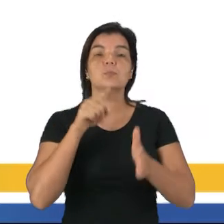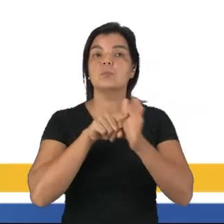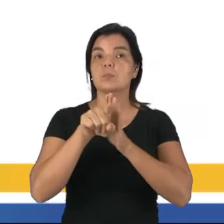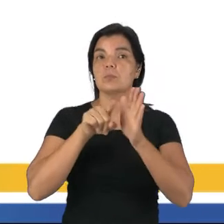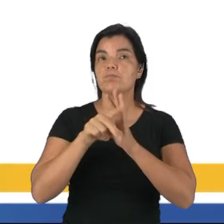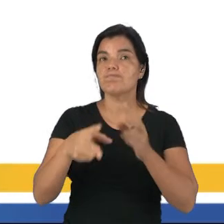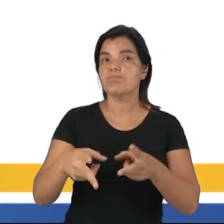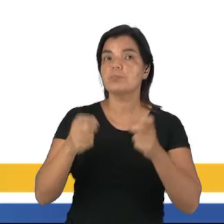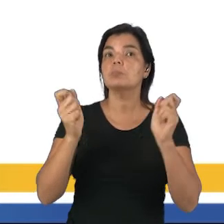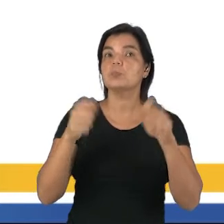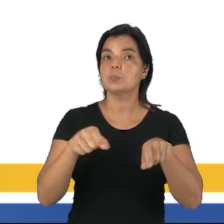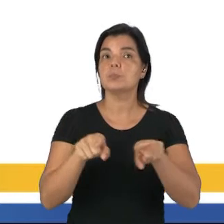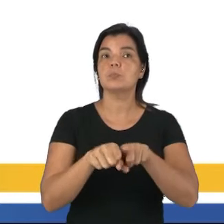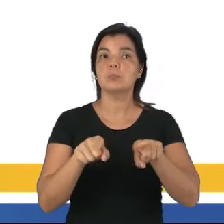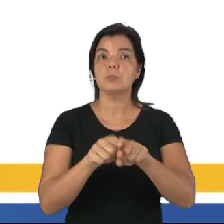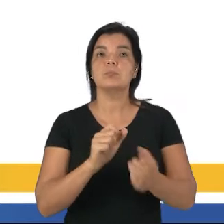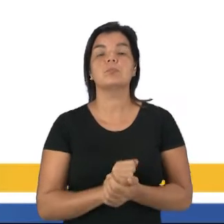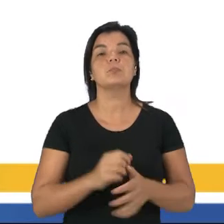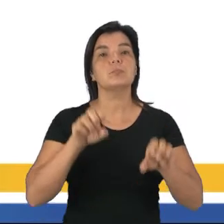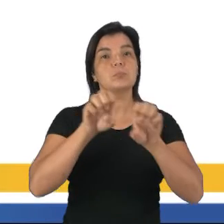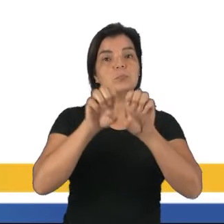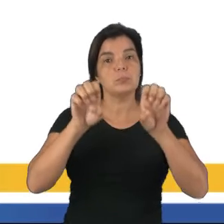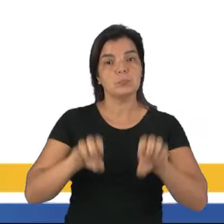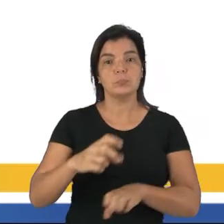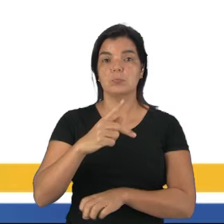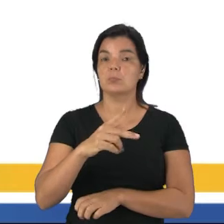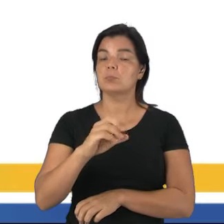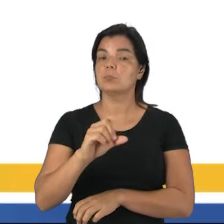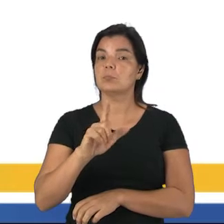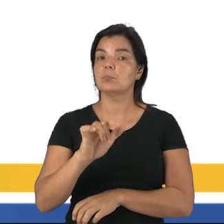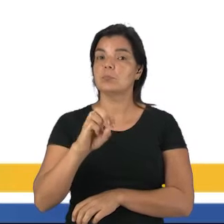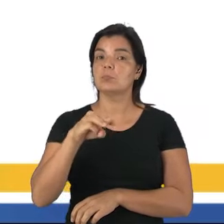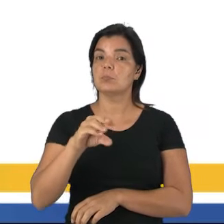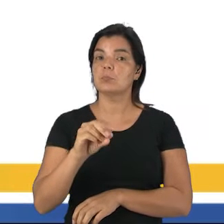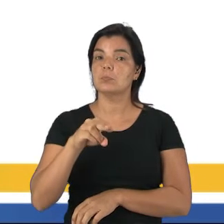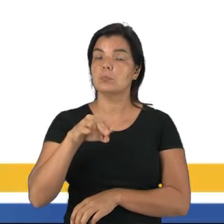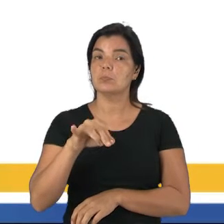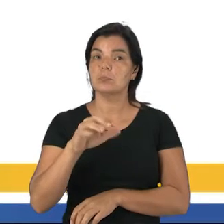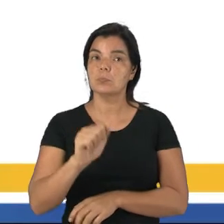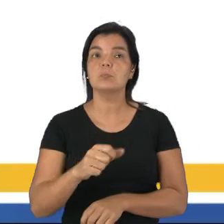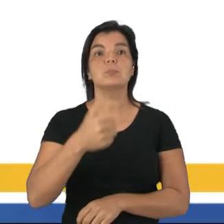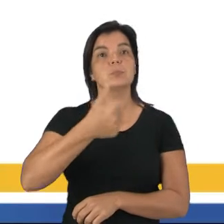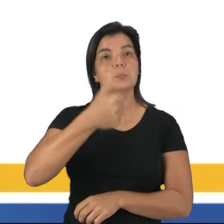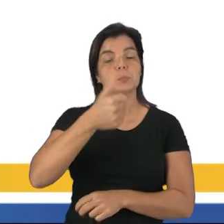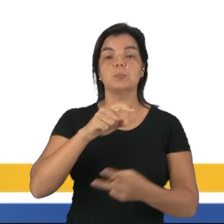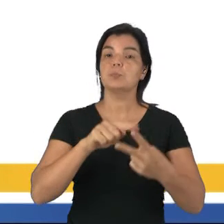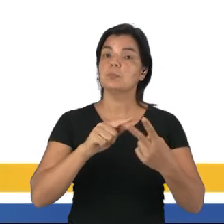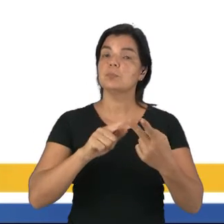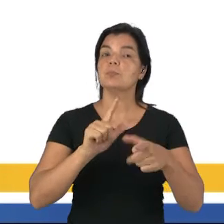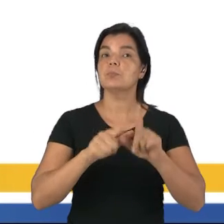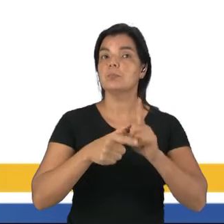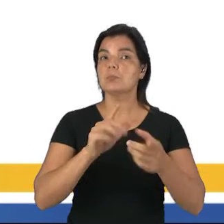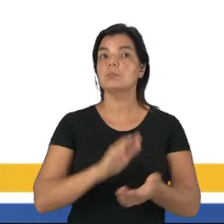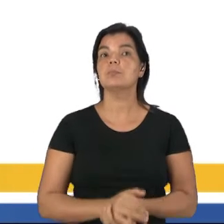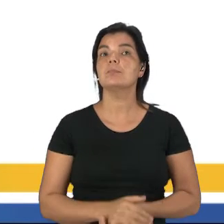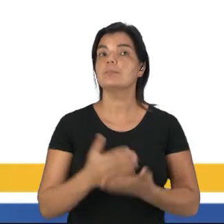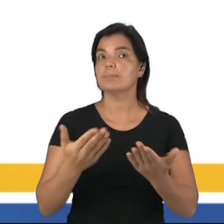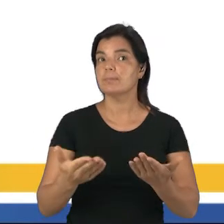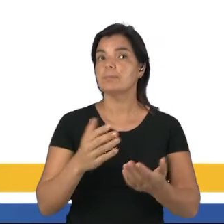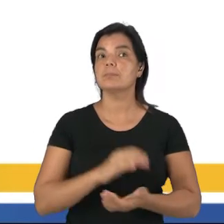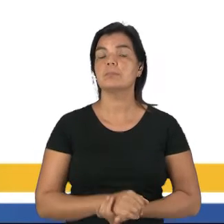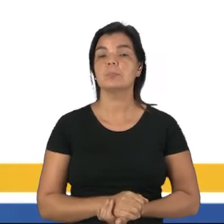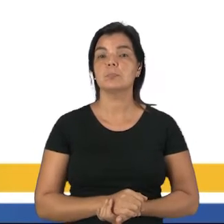nós percebemos que podemos representar na forma de um sistema de equação polinomial do primeiro grau com 2 incógnitas. E que para esse caso